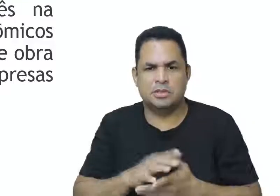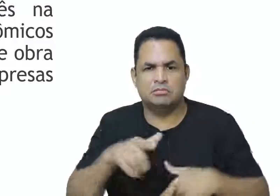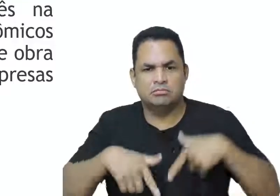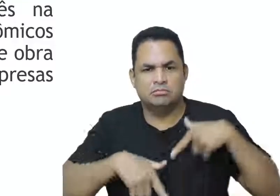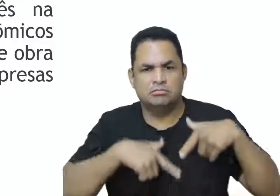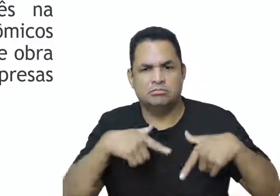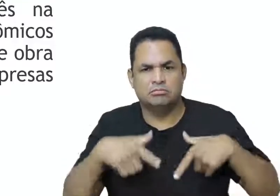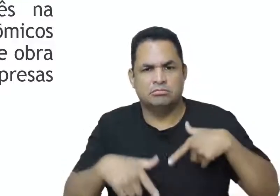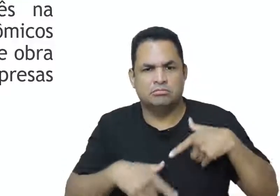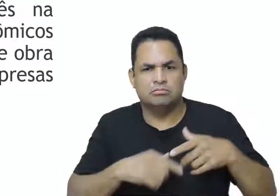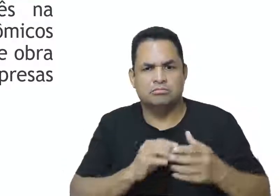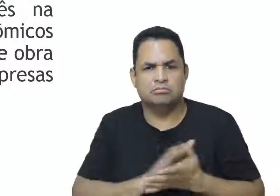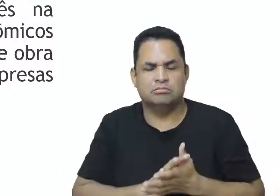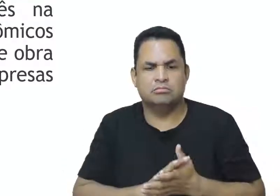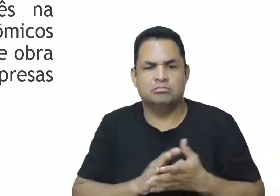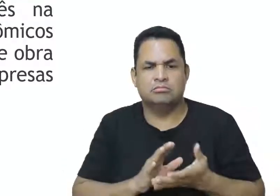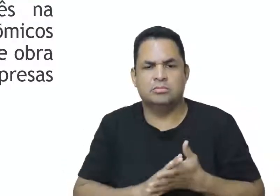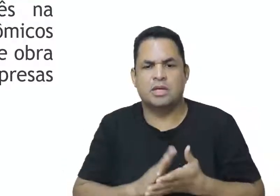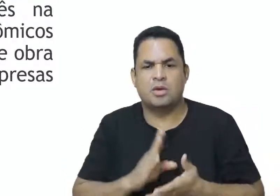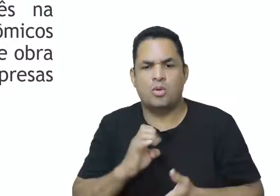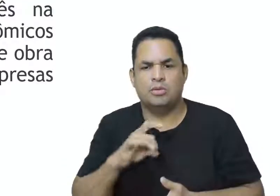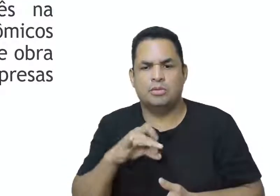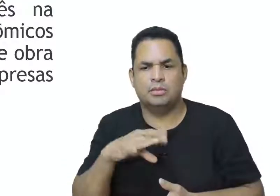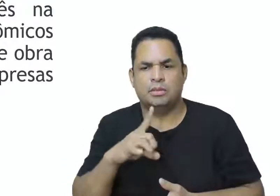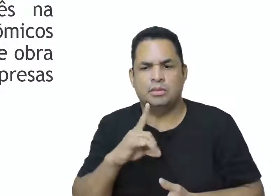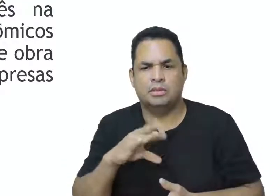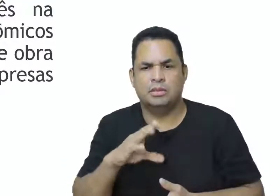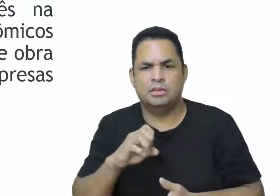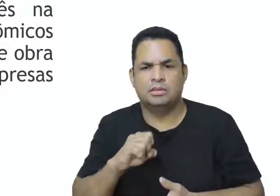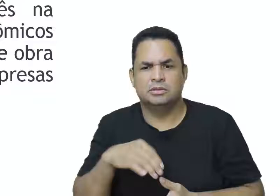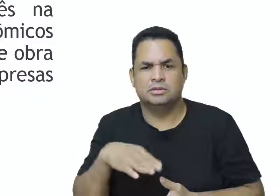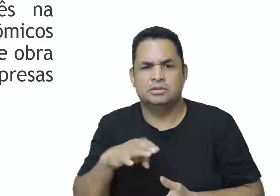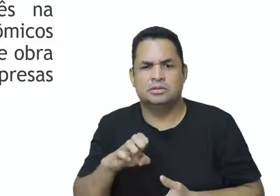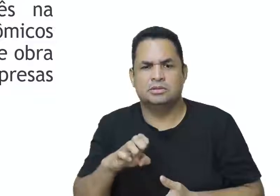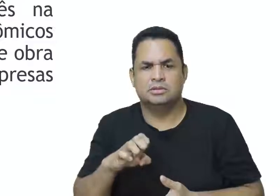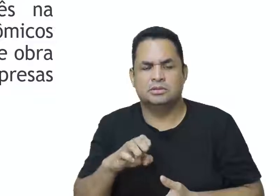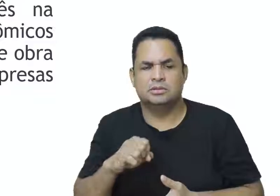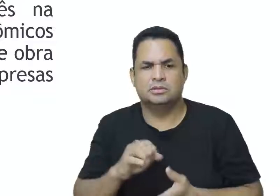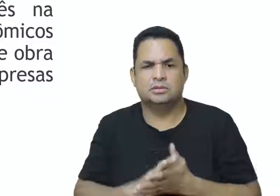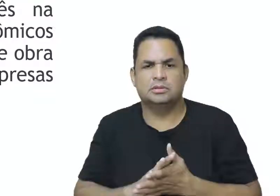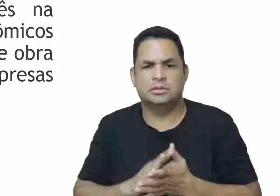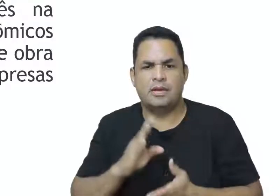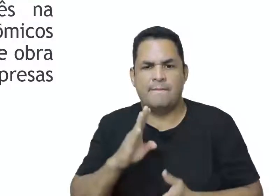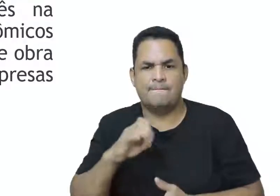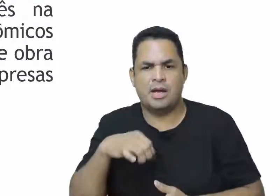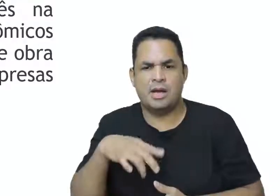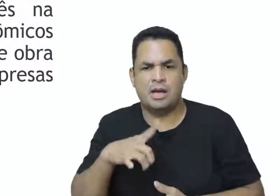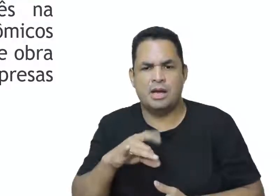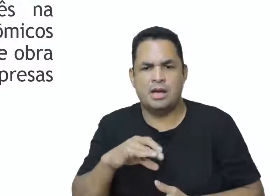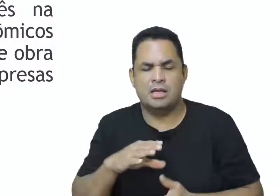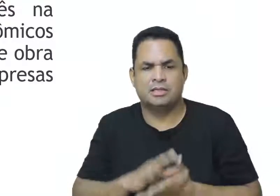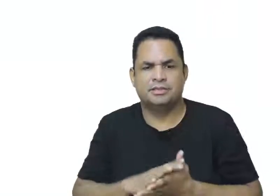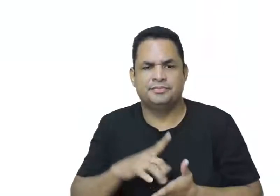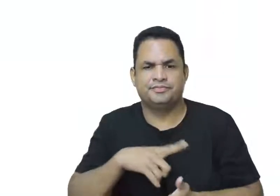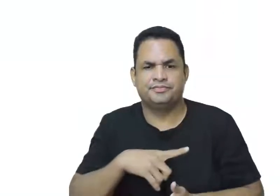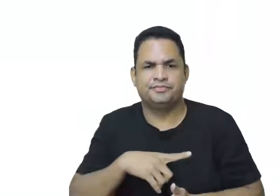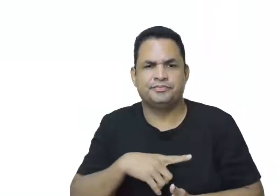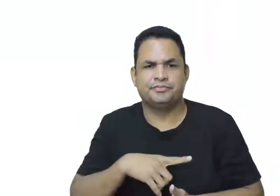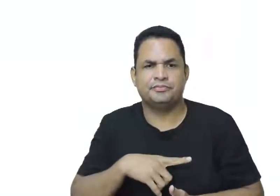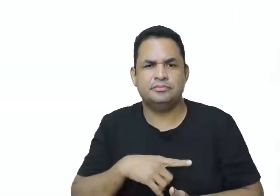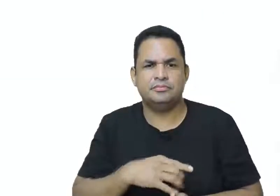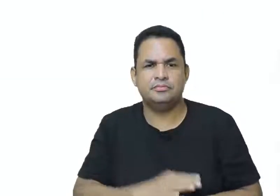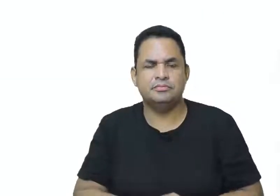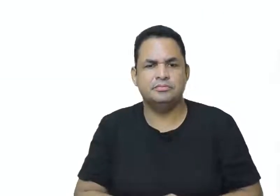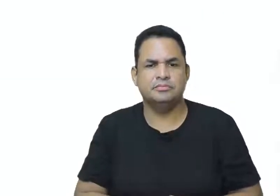como contabilidade e marketing. Setor terciário no comércio global, a Índia é um